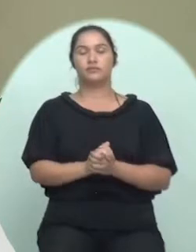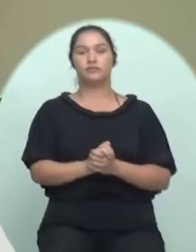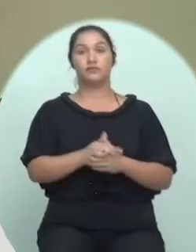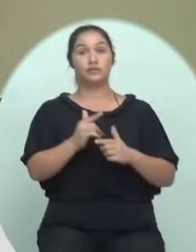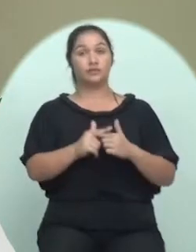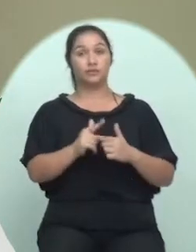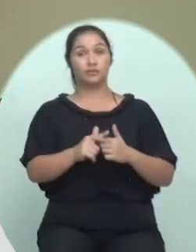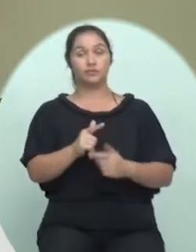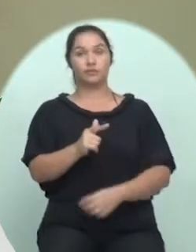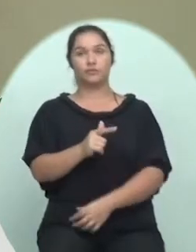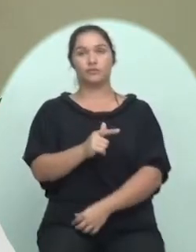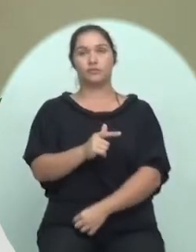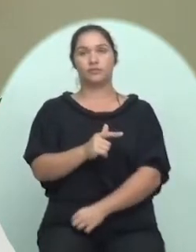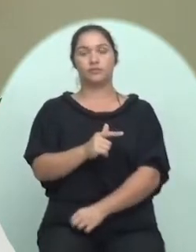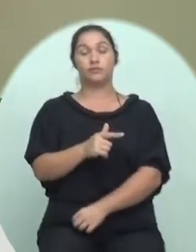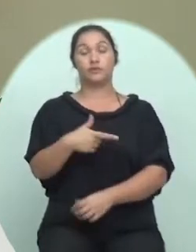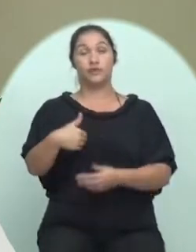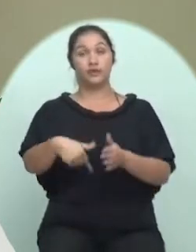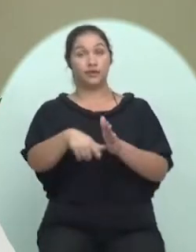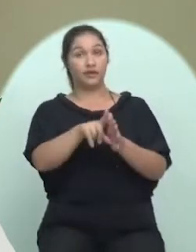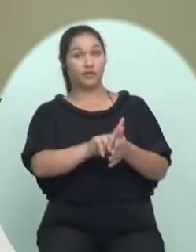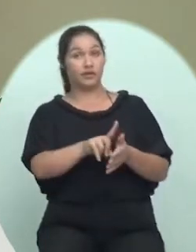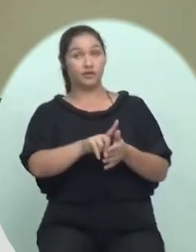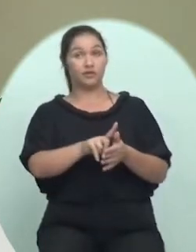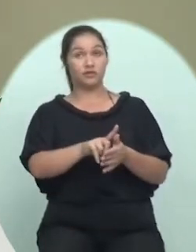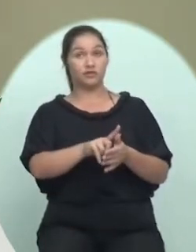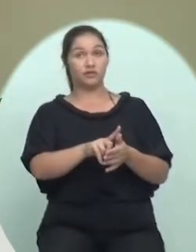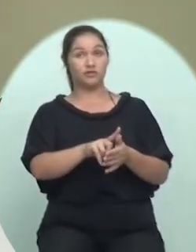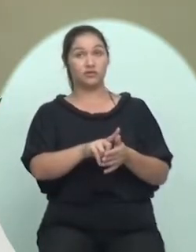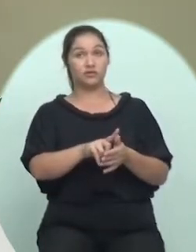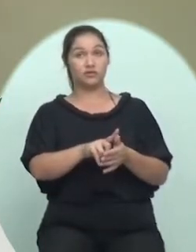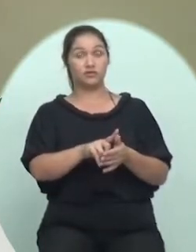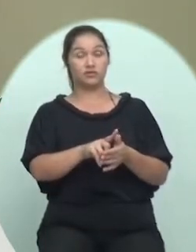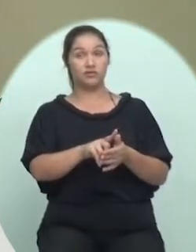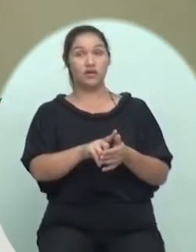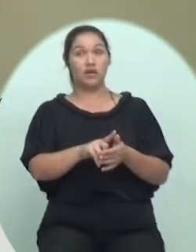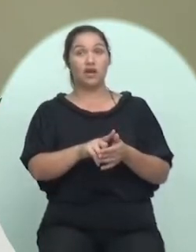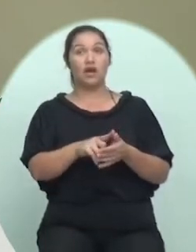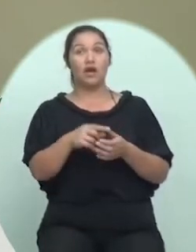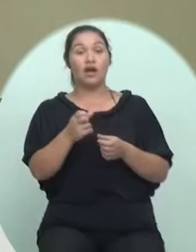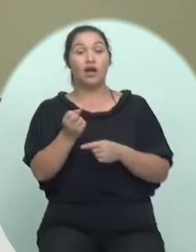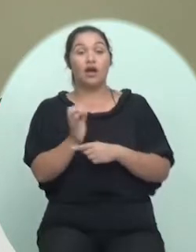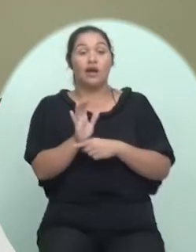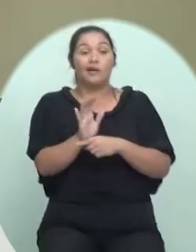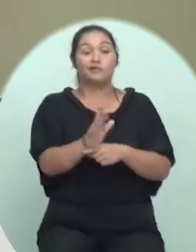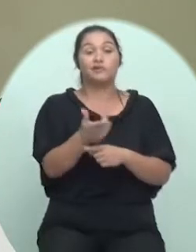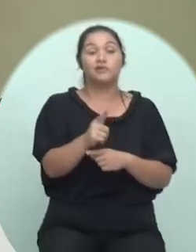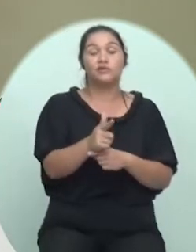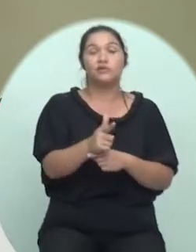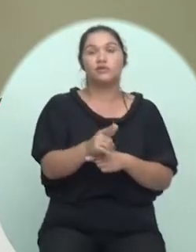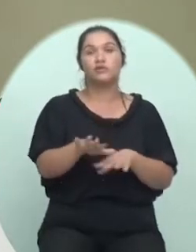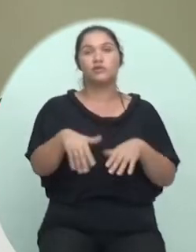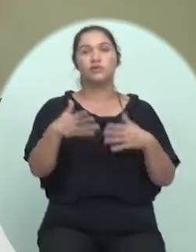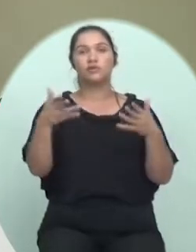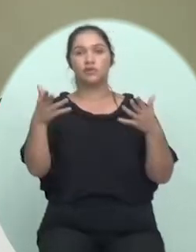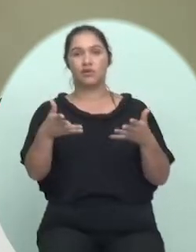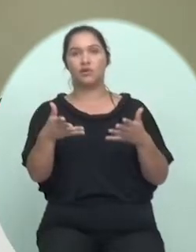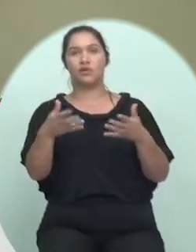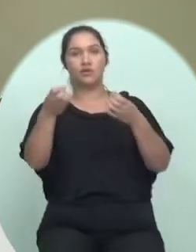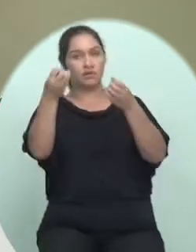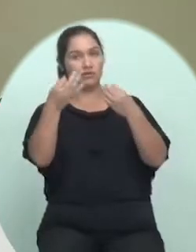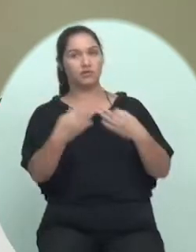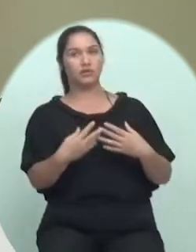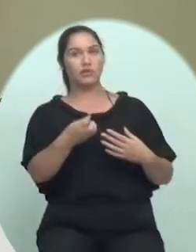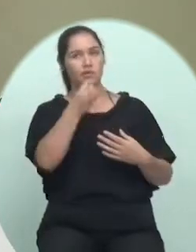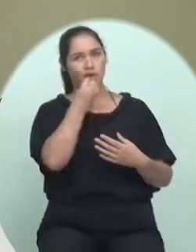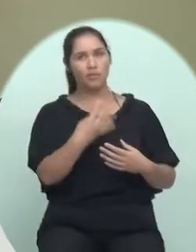tinha tanto apoio e agora ele vem e afirma isso é muito bom. Isso é que é bom, a ousadia dessas pessoas que vêm e batem o pé e